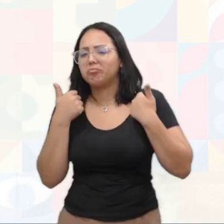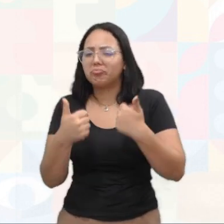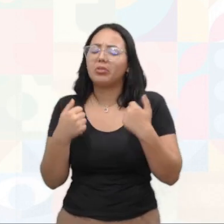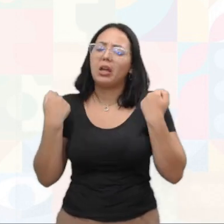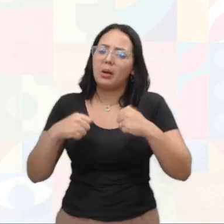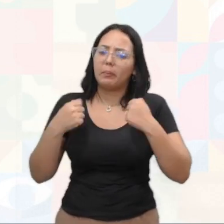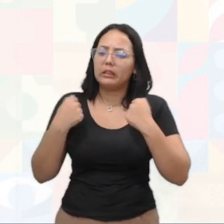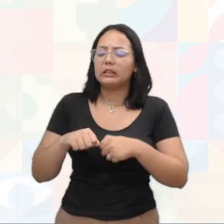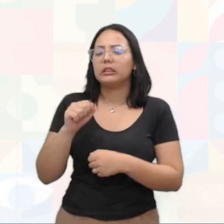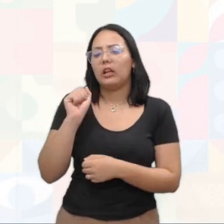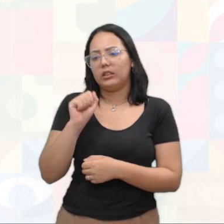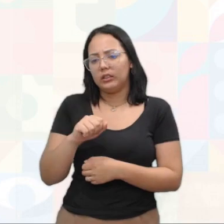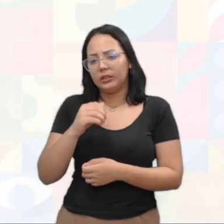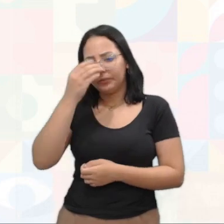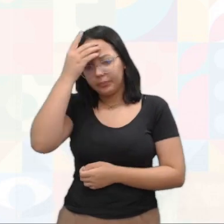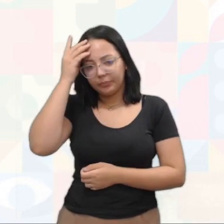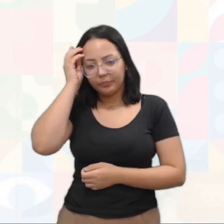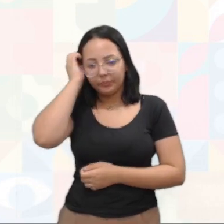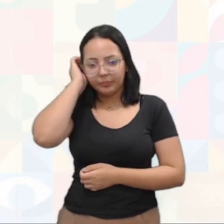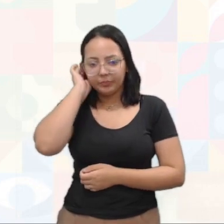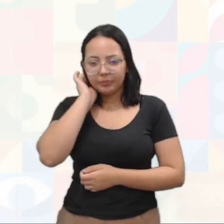levado em consideração.